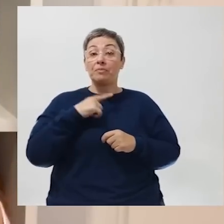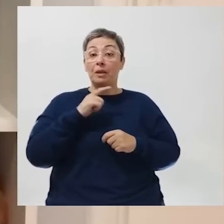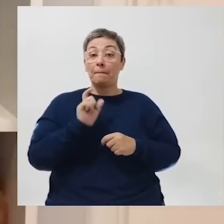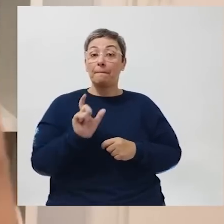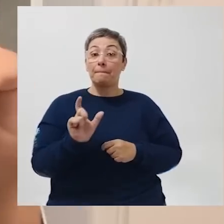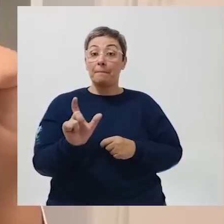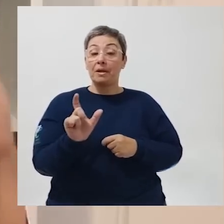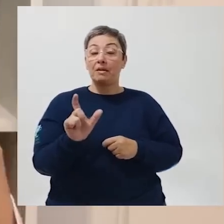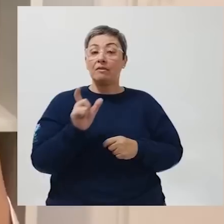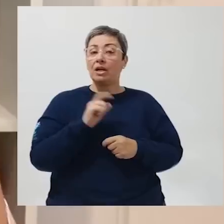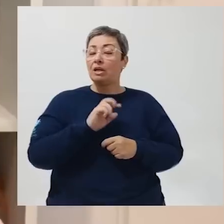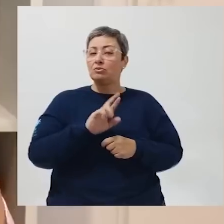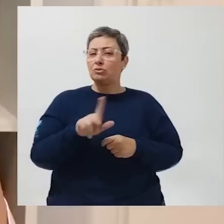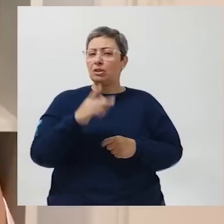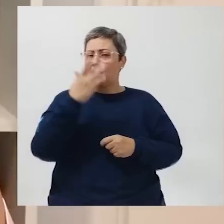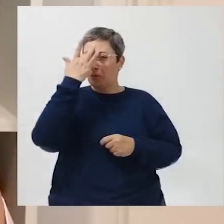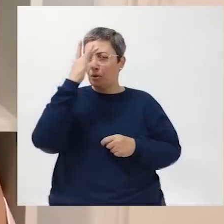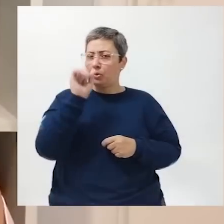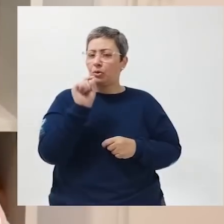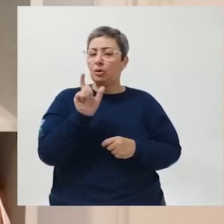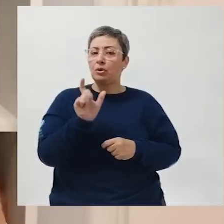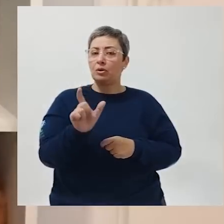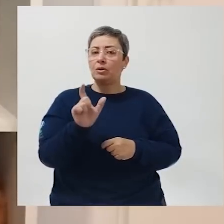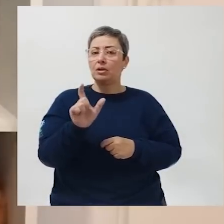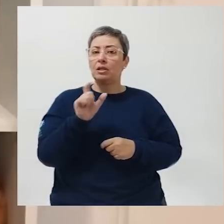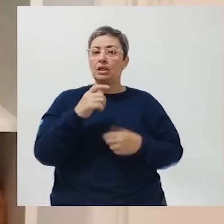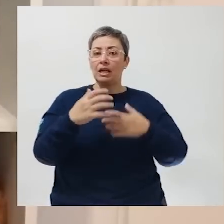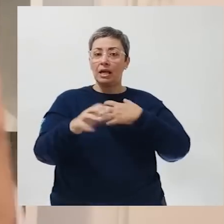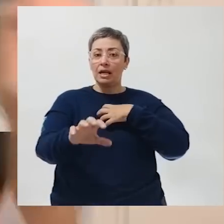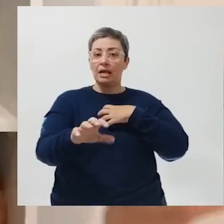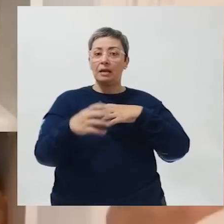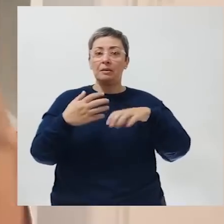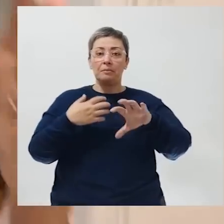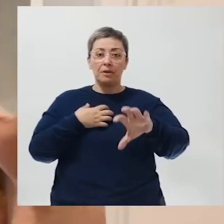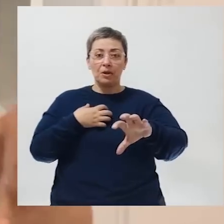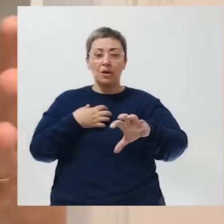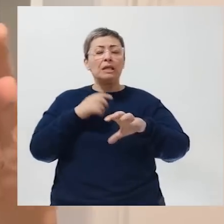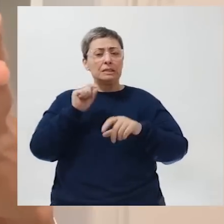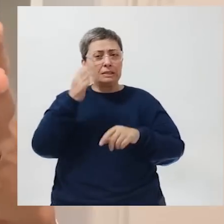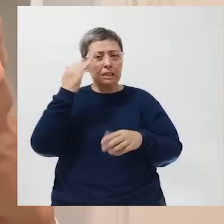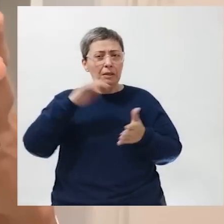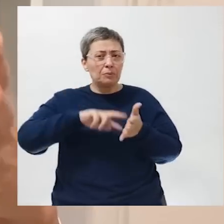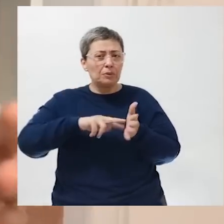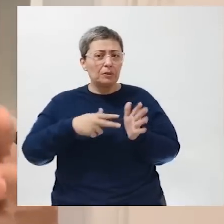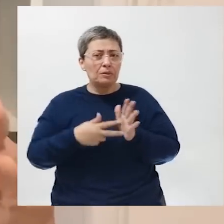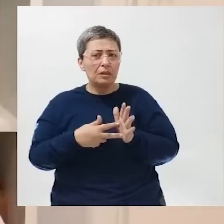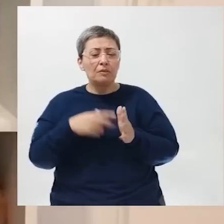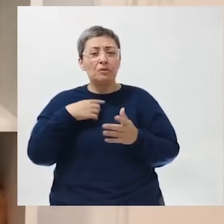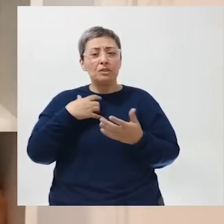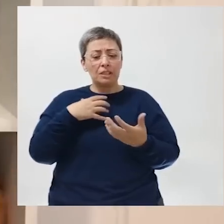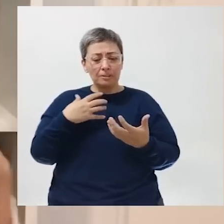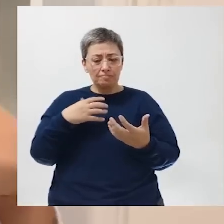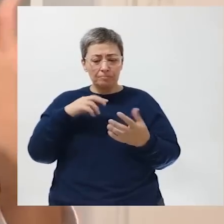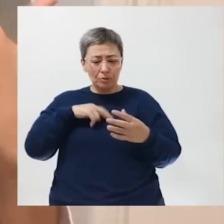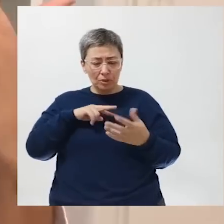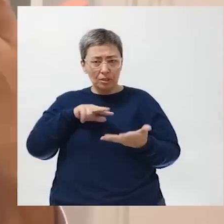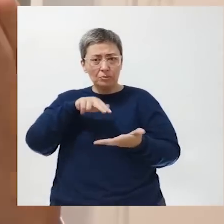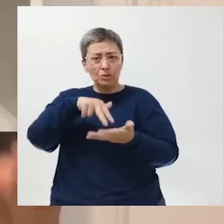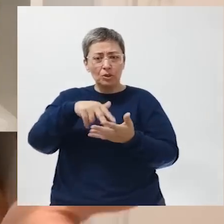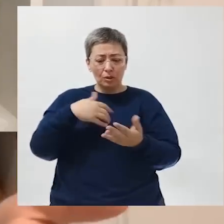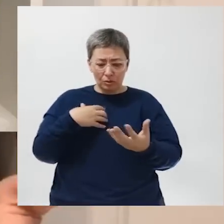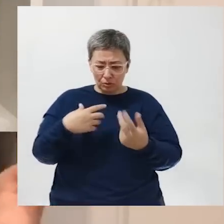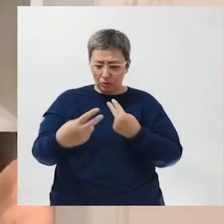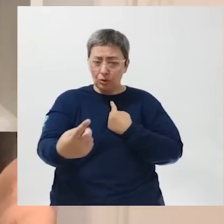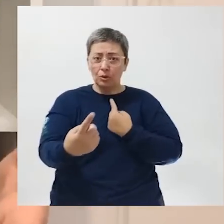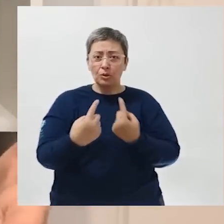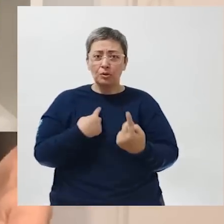é uma palavrinha, não sei quantos de vocês já ouviram, que chama empatia. Sabe o que é empatia? Você se colocar no